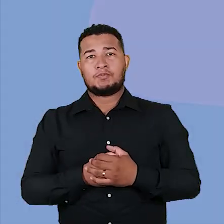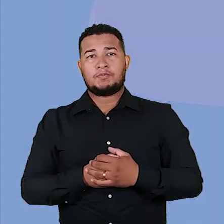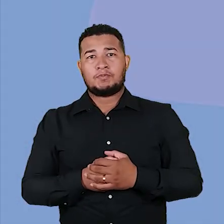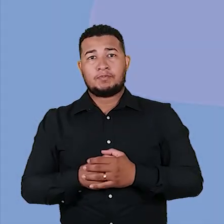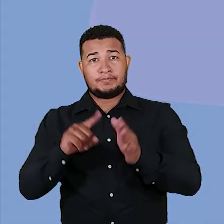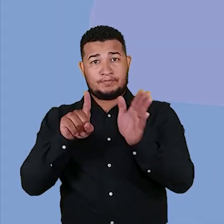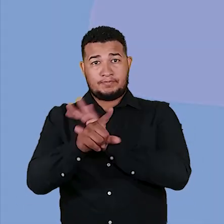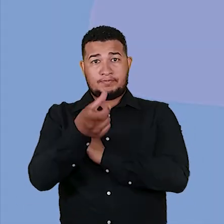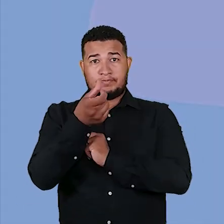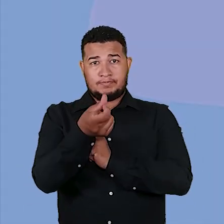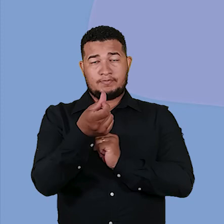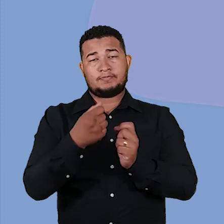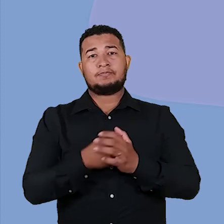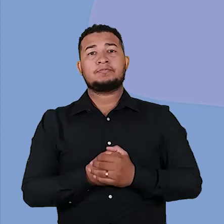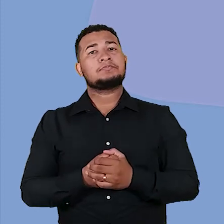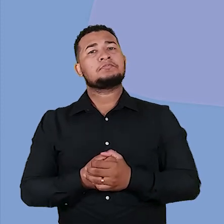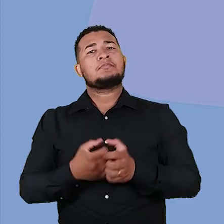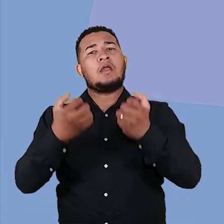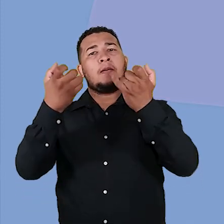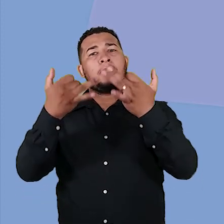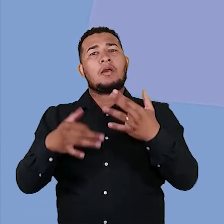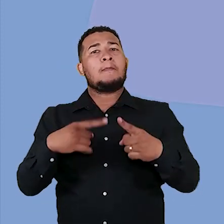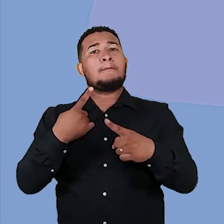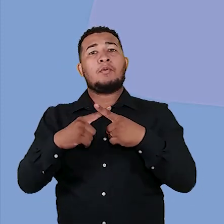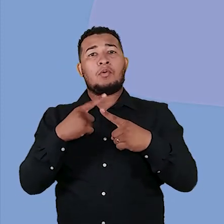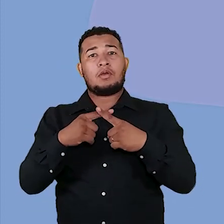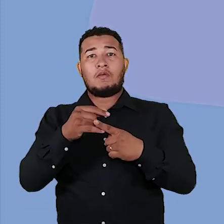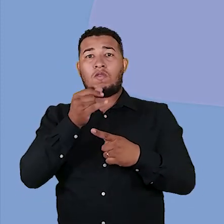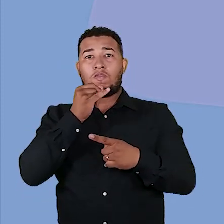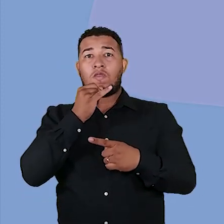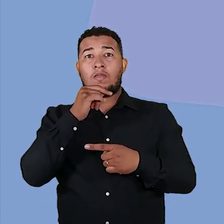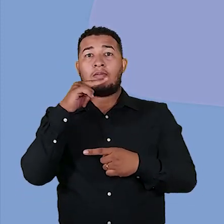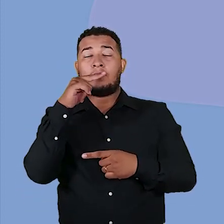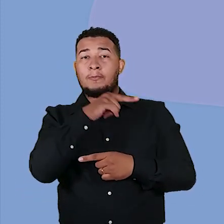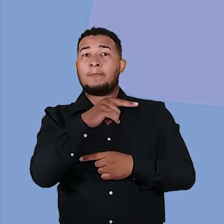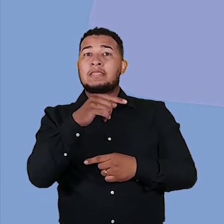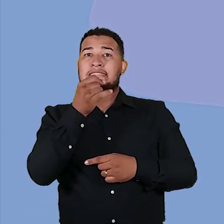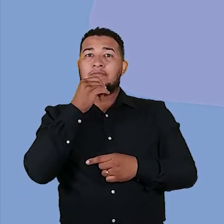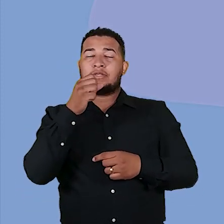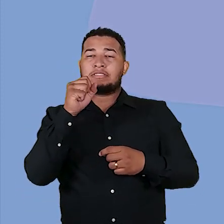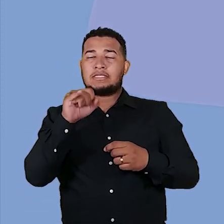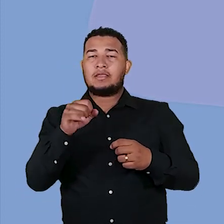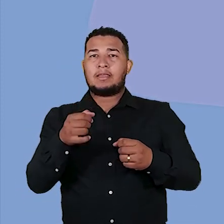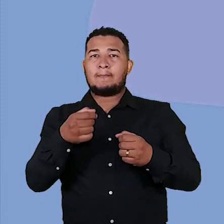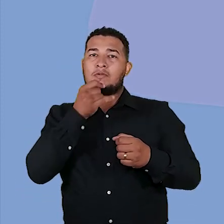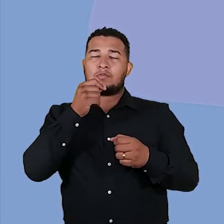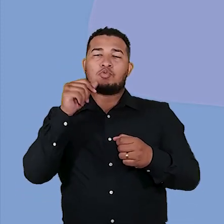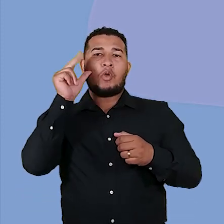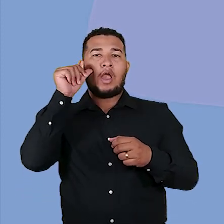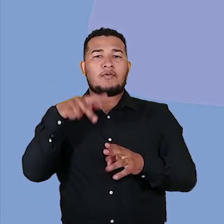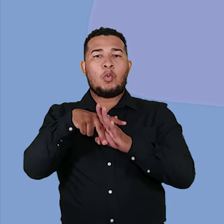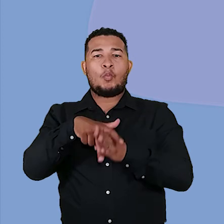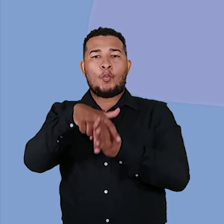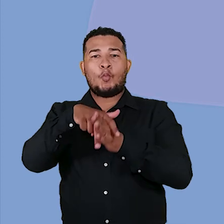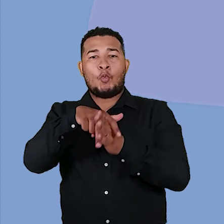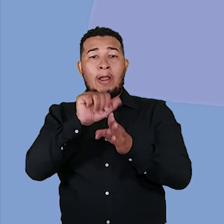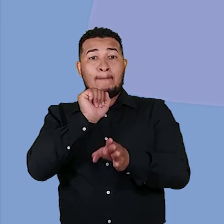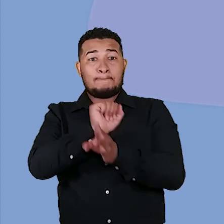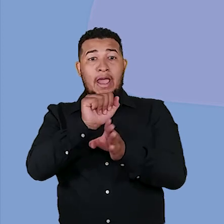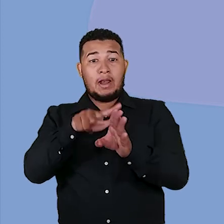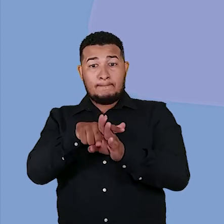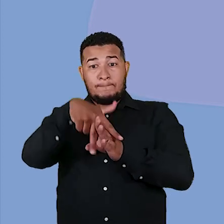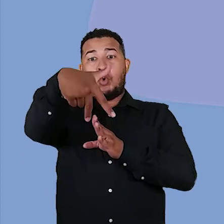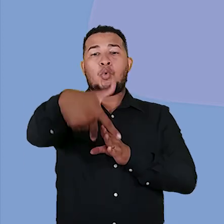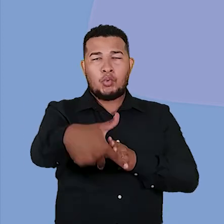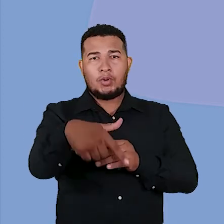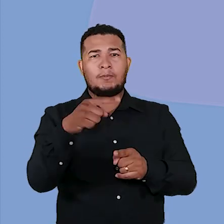questão. Questão 6. Explique por que o cavaleiro é projetado para frente quando o cavalo para